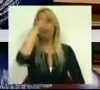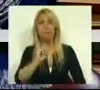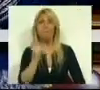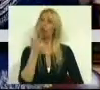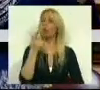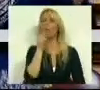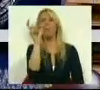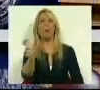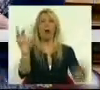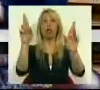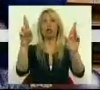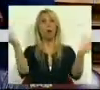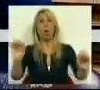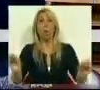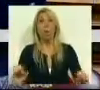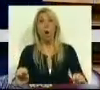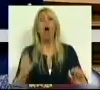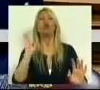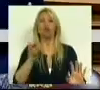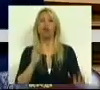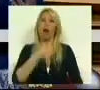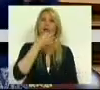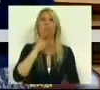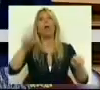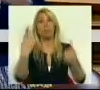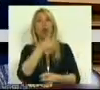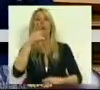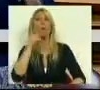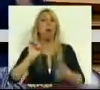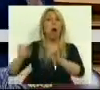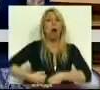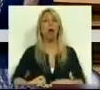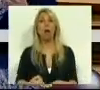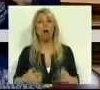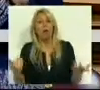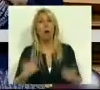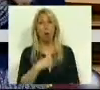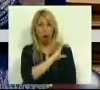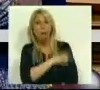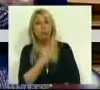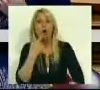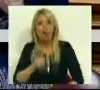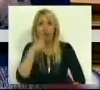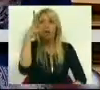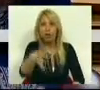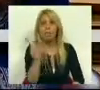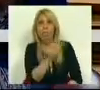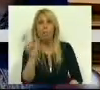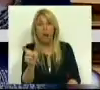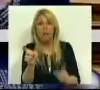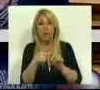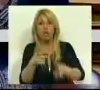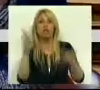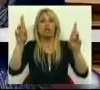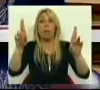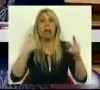esperança, já trouxe em tempos, quando depois quebra todos os compromissos, já nem se atreve a trazer palavras de esperança, mas, ó, Sr. Primeiro-Ministro, isto de facto está de tal